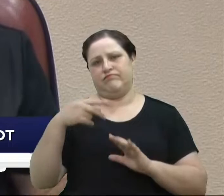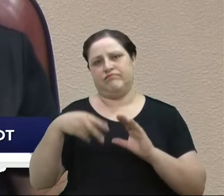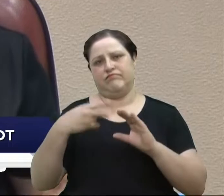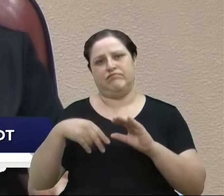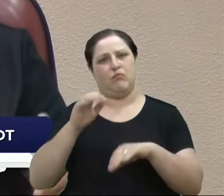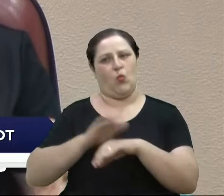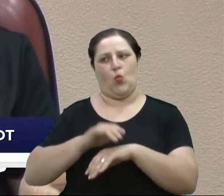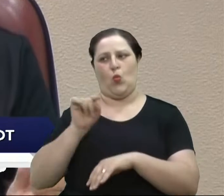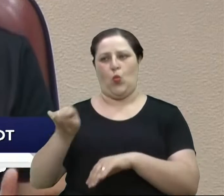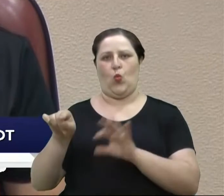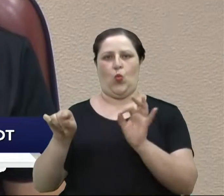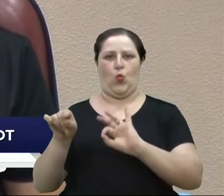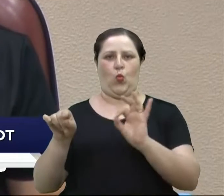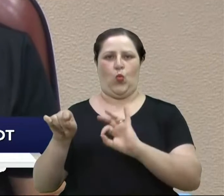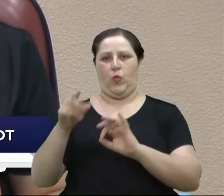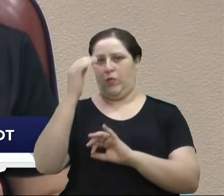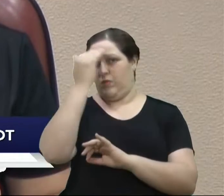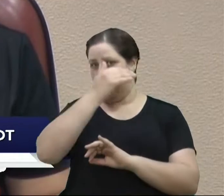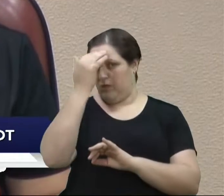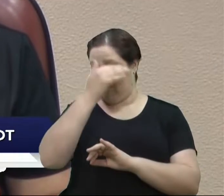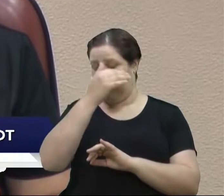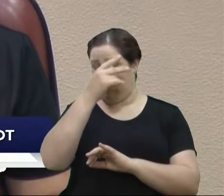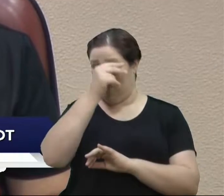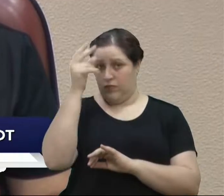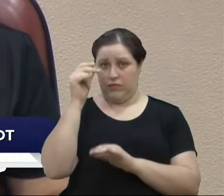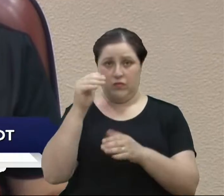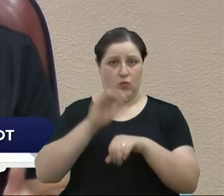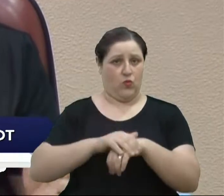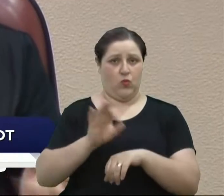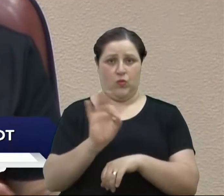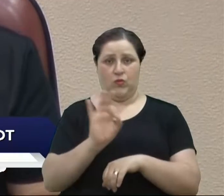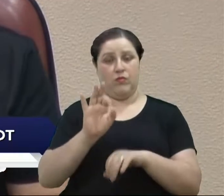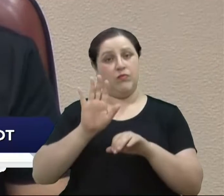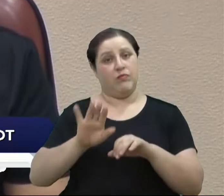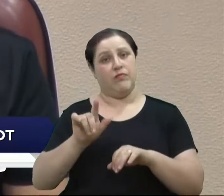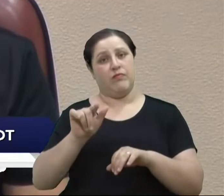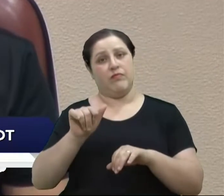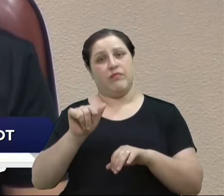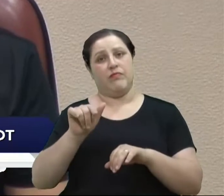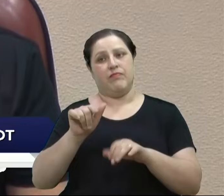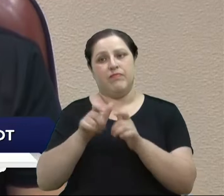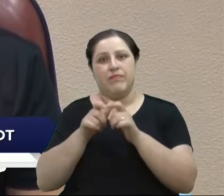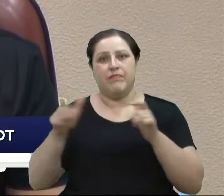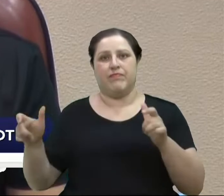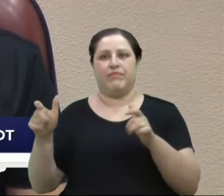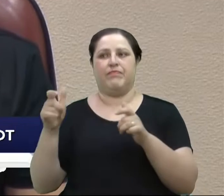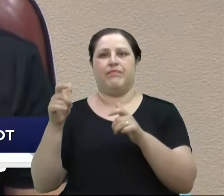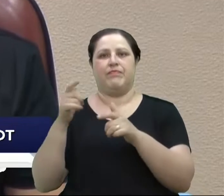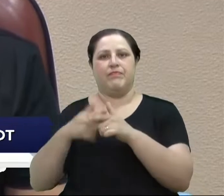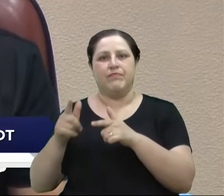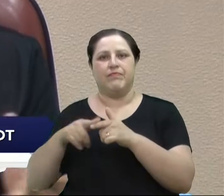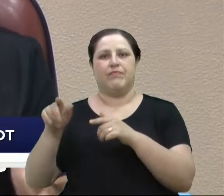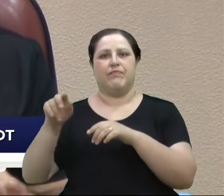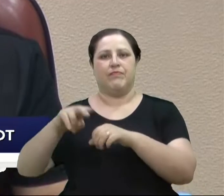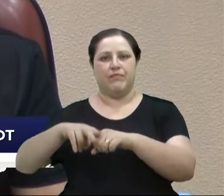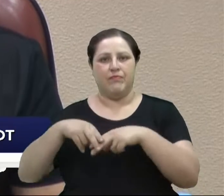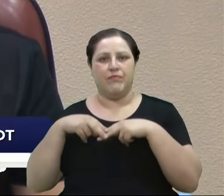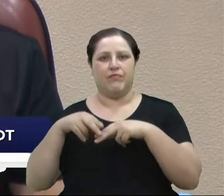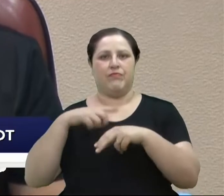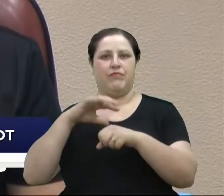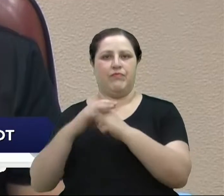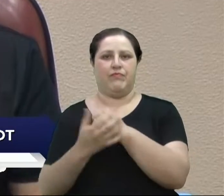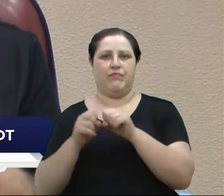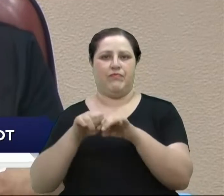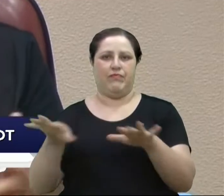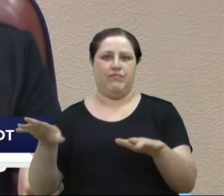da senhora, não é culpa do prefeito Adiló, mas que foi acentuado devido à pandemia, né, a gravidade do tema.